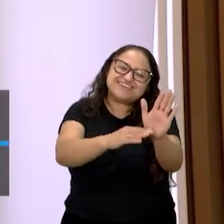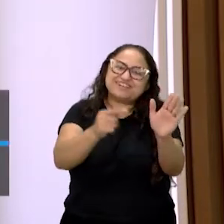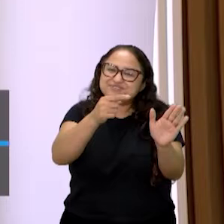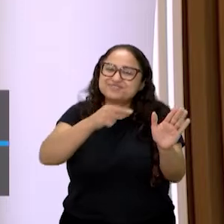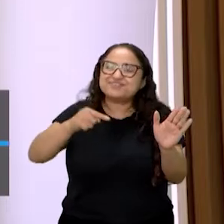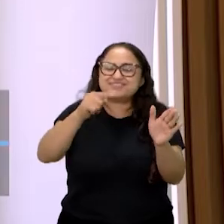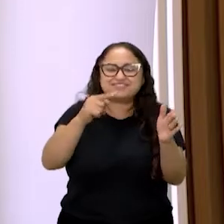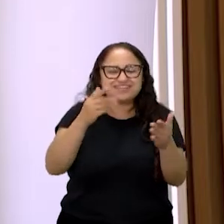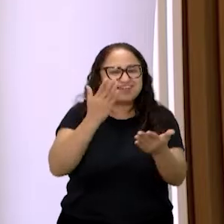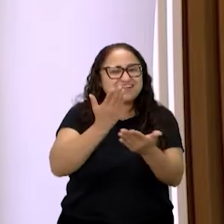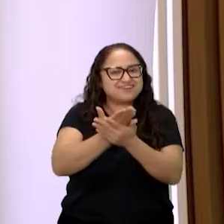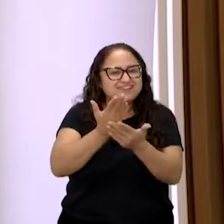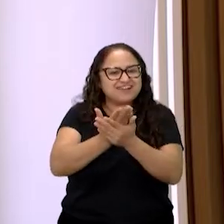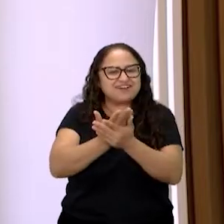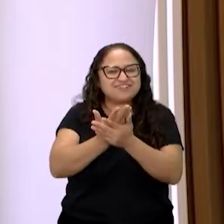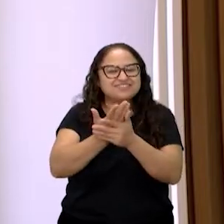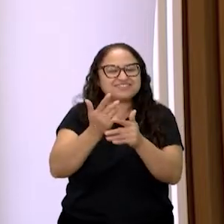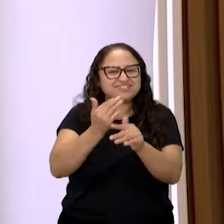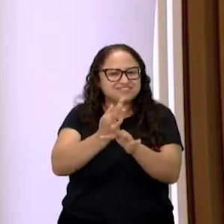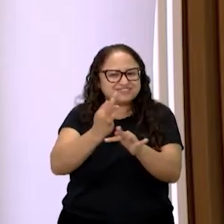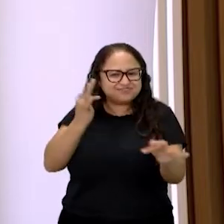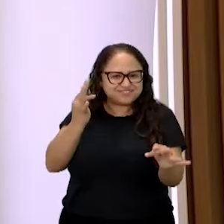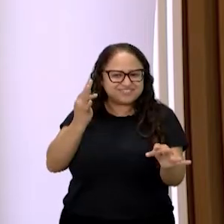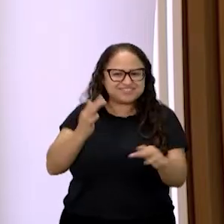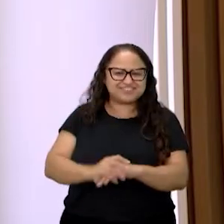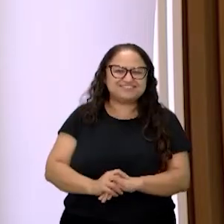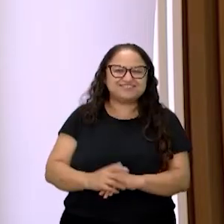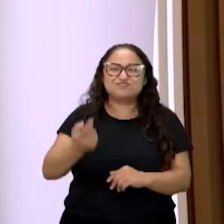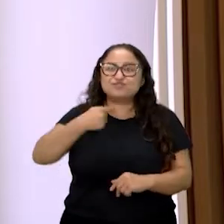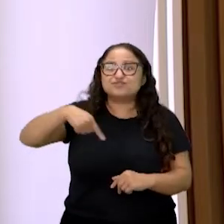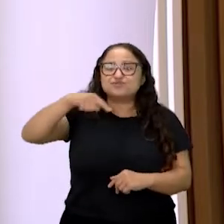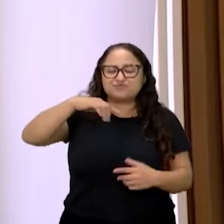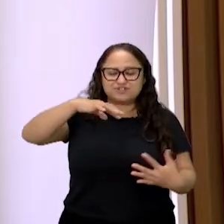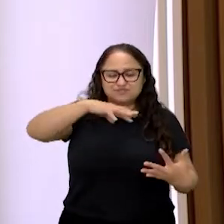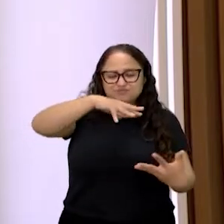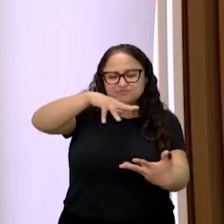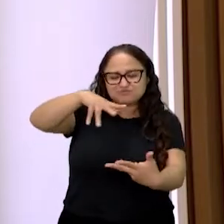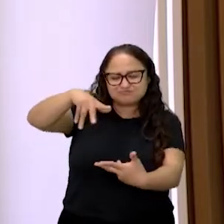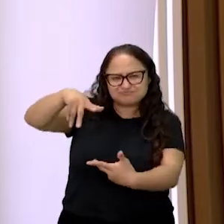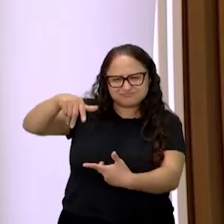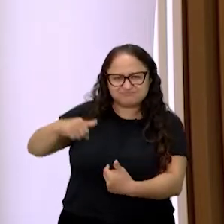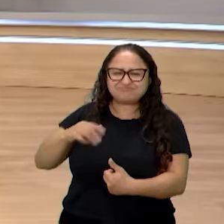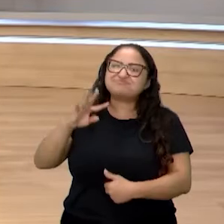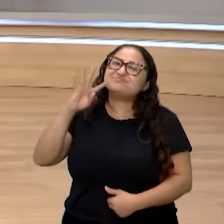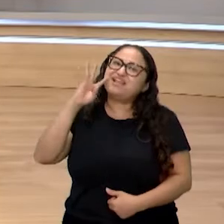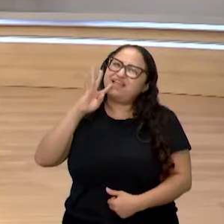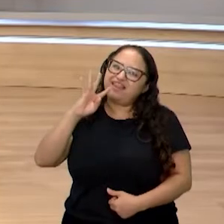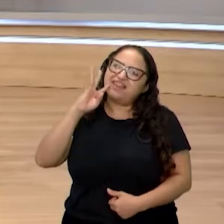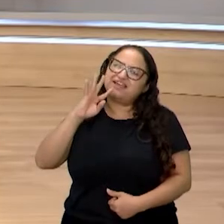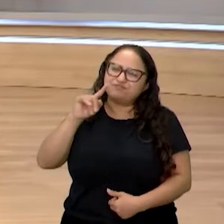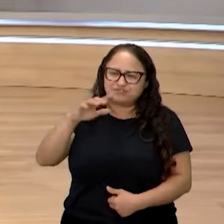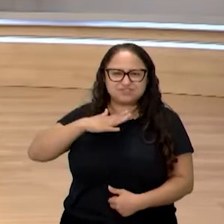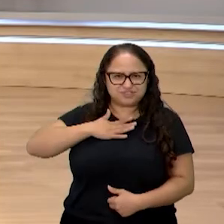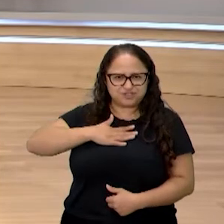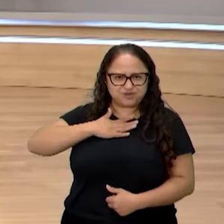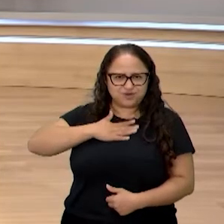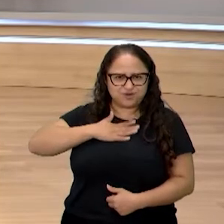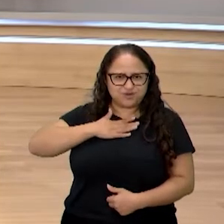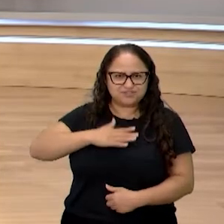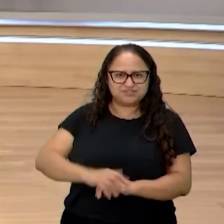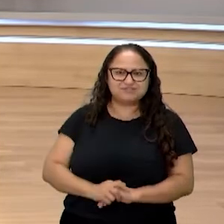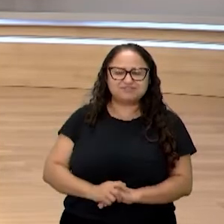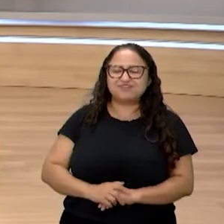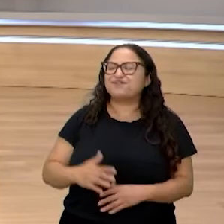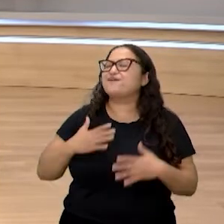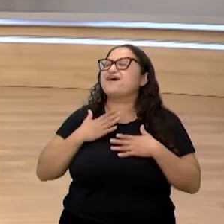de física. Sempre, né? A gente vai falar dos planetas, que bonitinho. Ah, legal! Você gosta dos planetas, assim? Eu adoro os